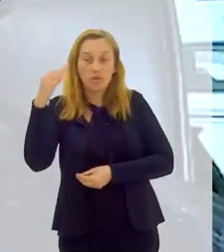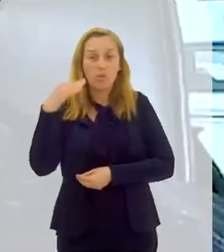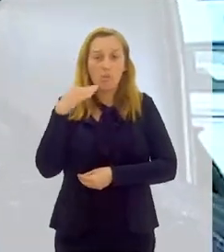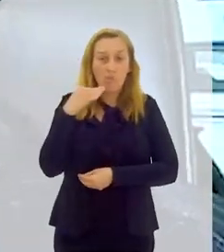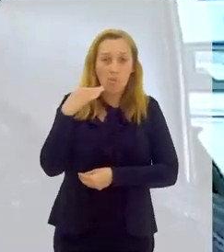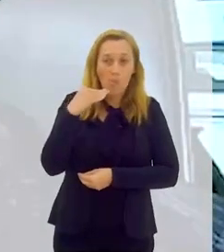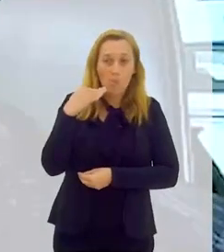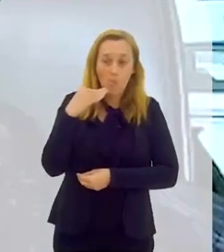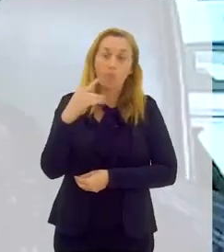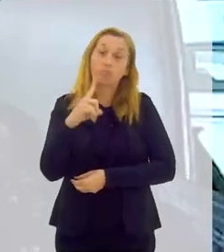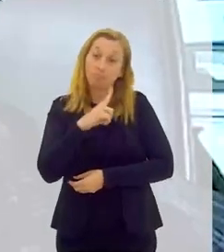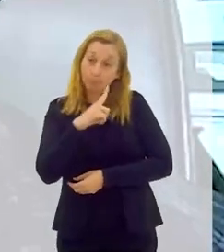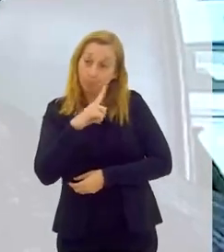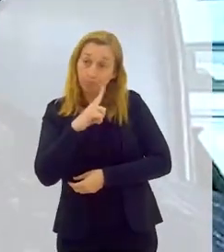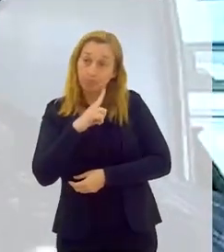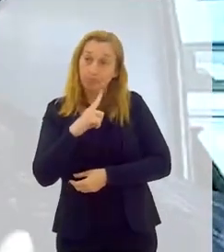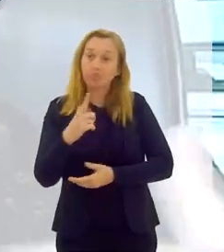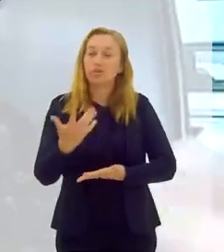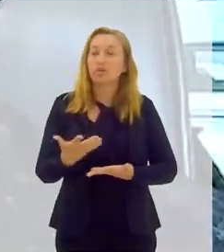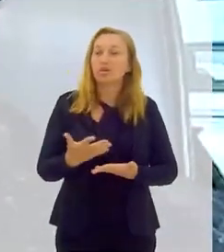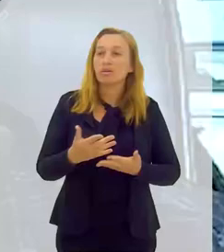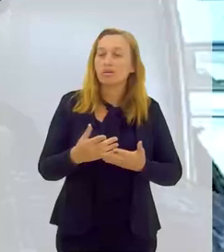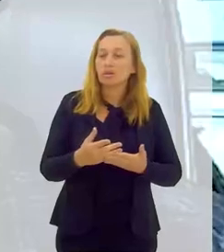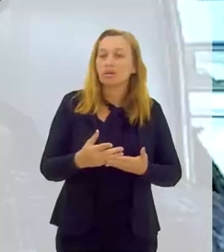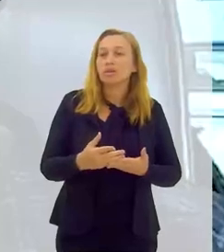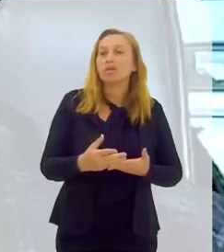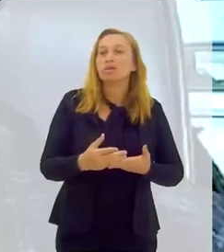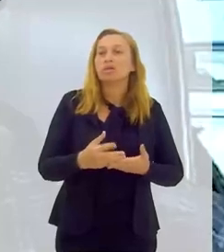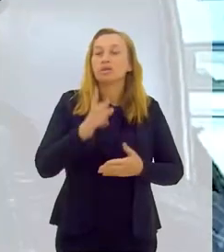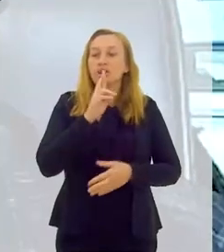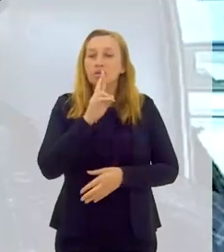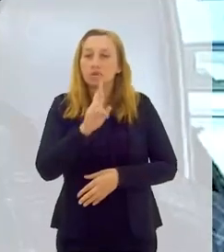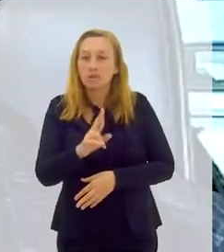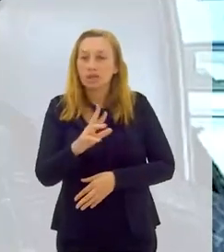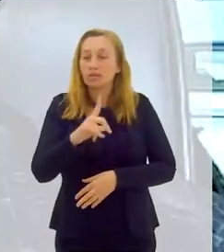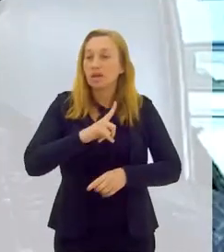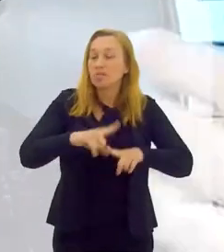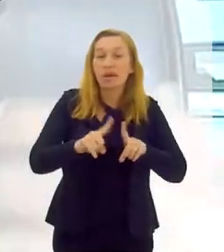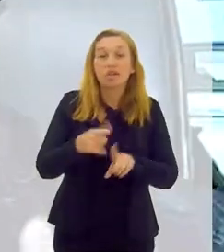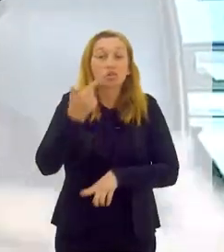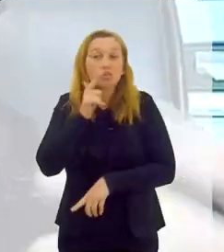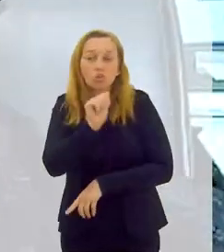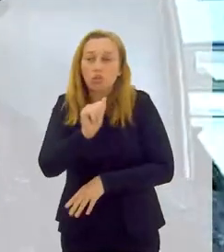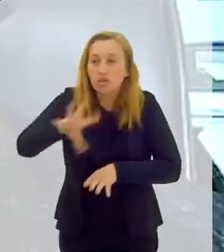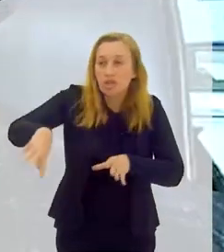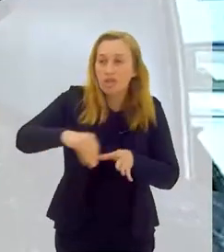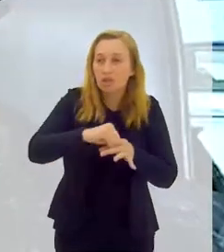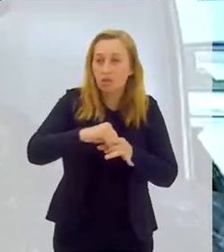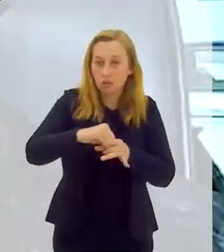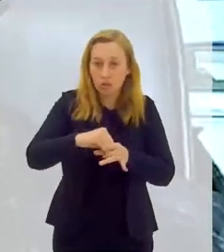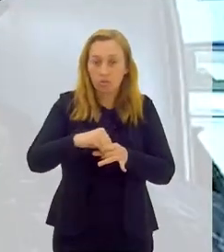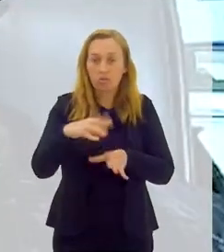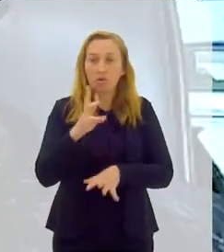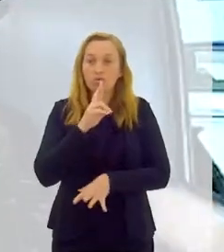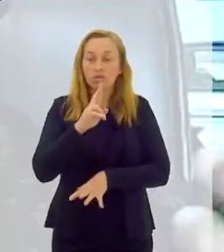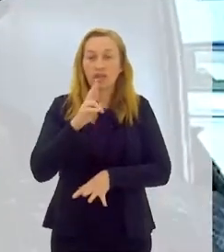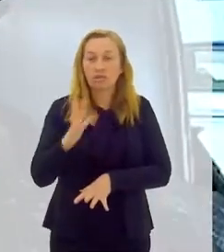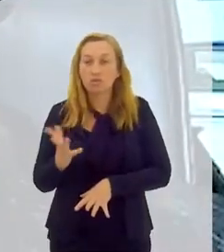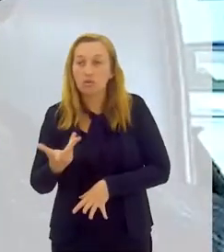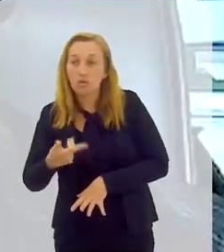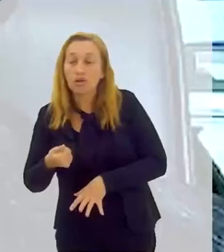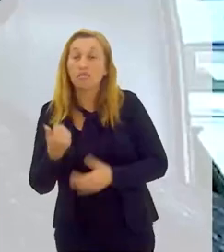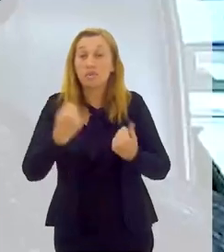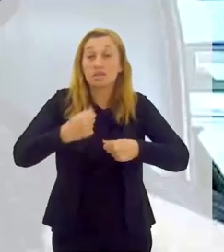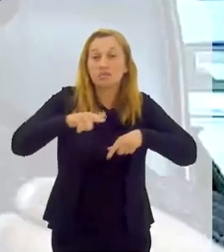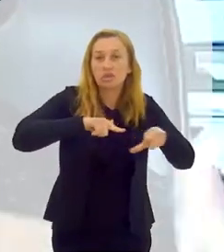que, às vezes, a academia tem. A gente tem prateleira cheia de resultados, mas a gente não consegue implementar esse resultado. Então, nós temos